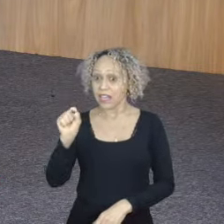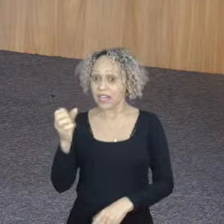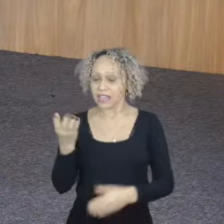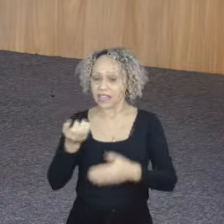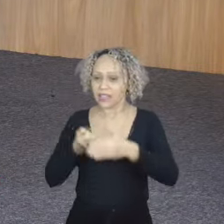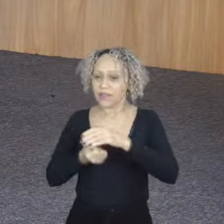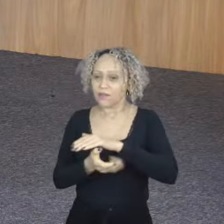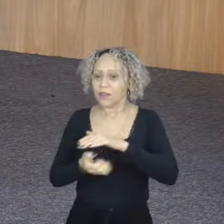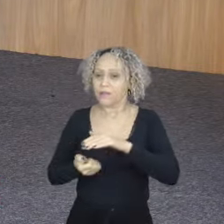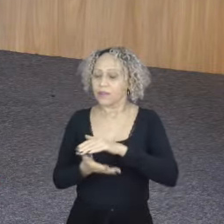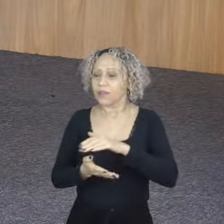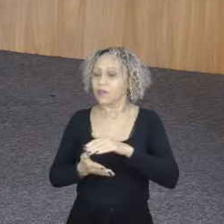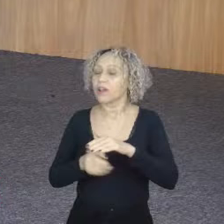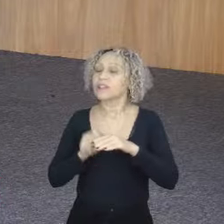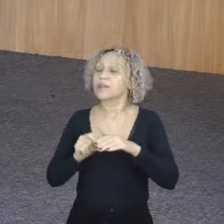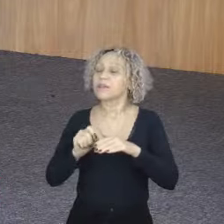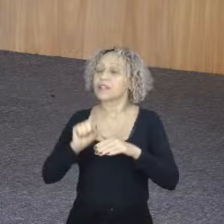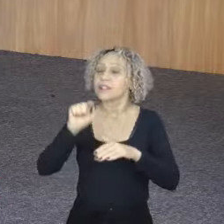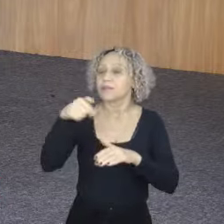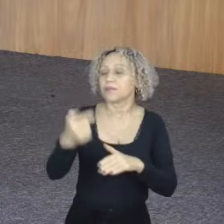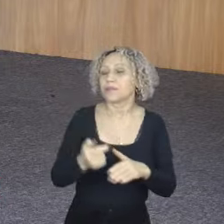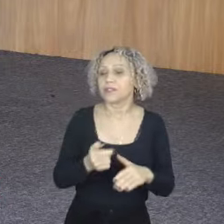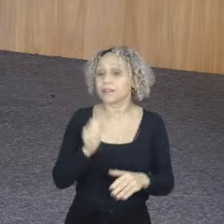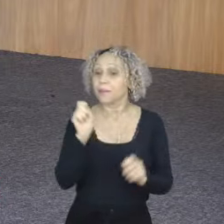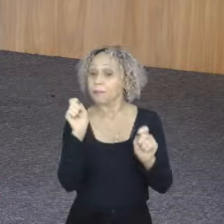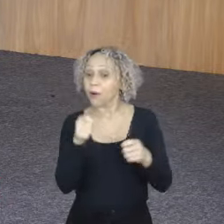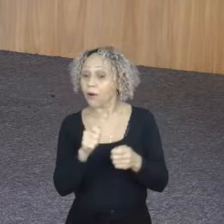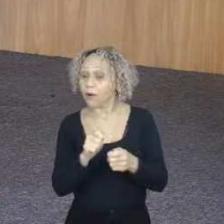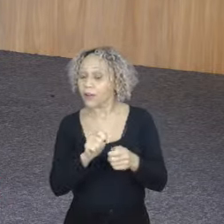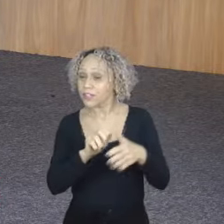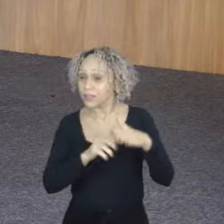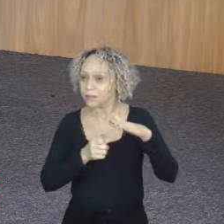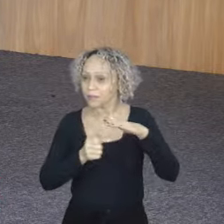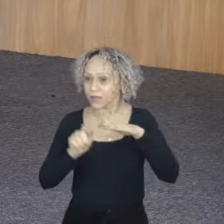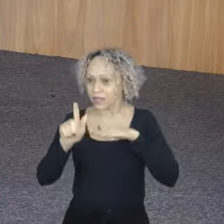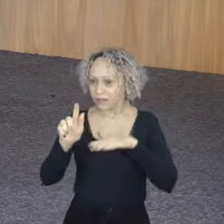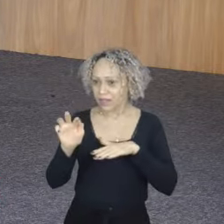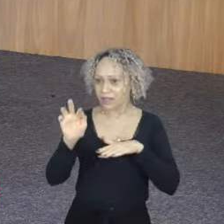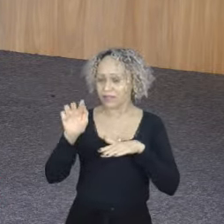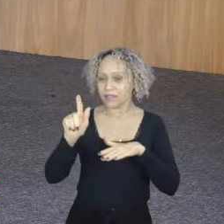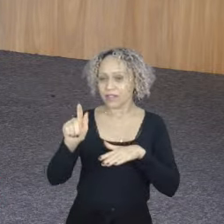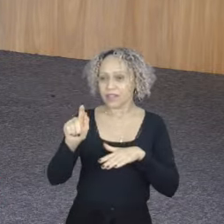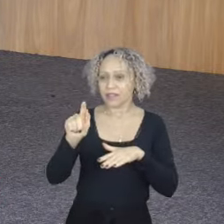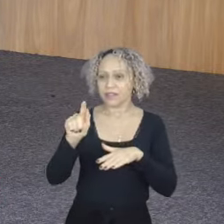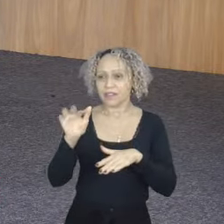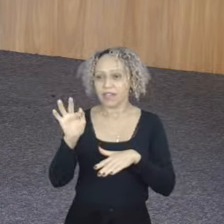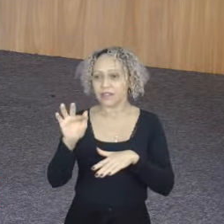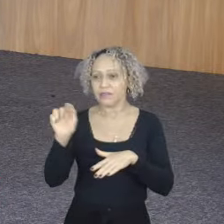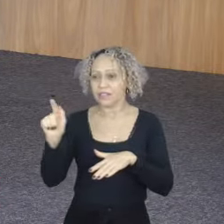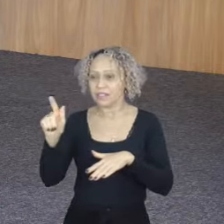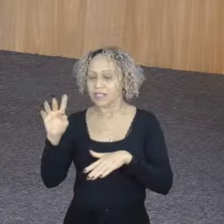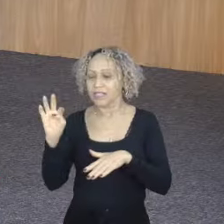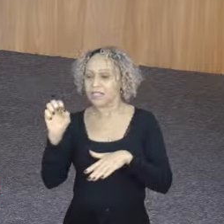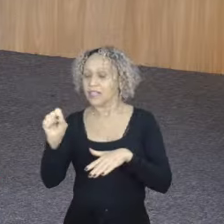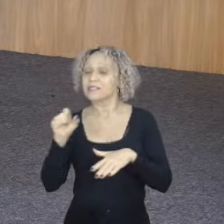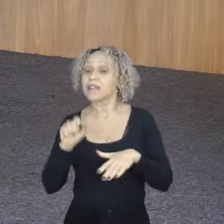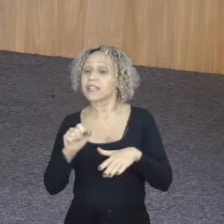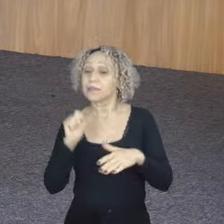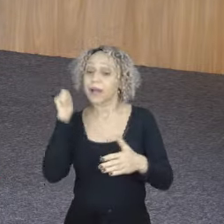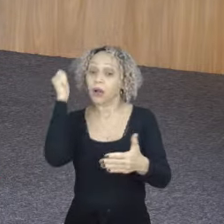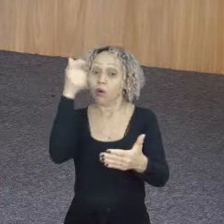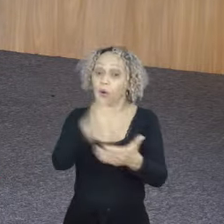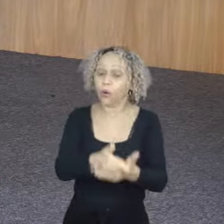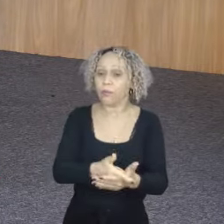mais um passo aí na realização do sonho da casa própria para as famílias brasileiras e a gente acompanha agora os detalhes, né, desse